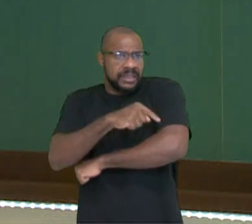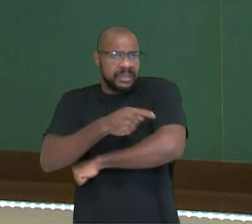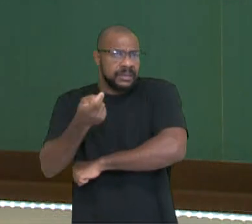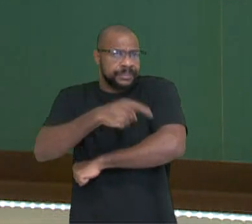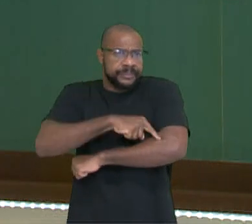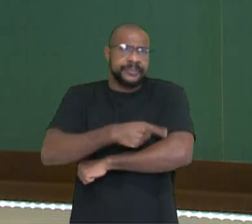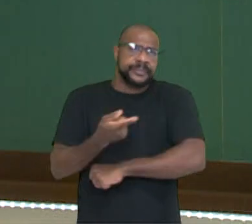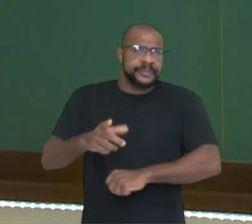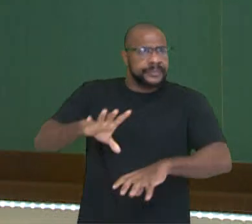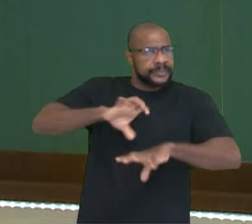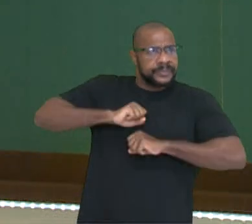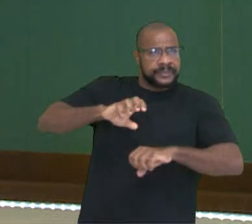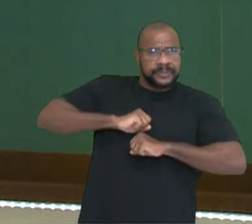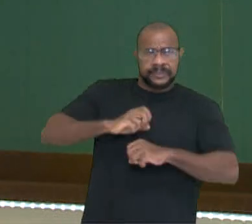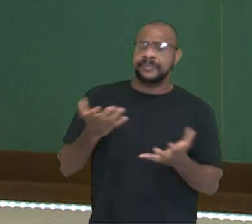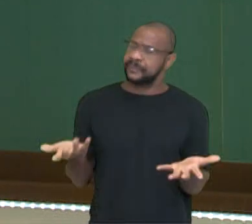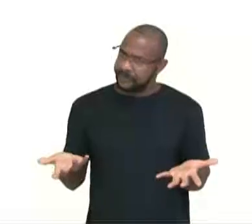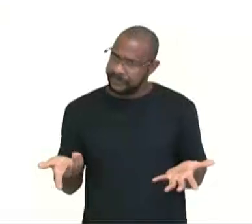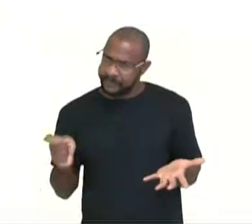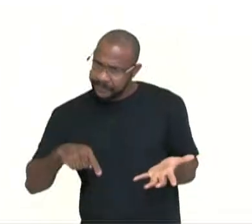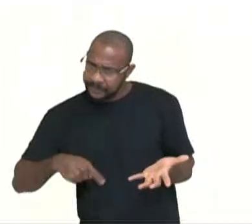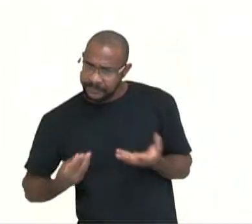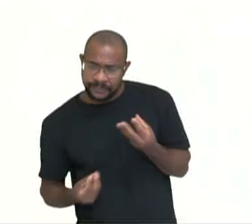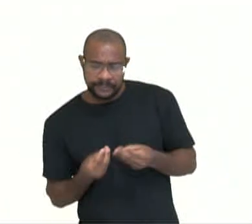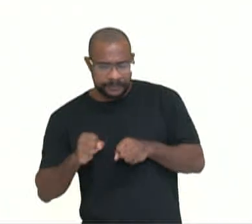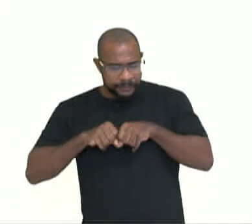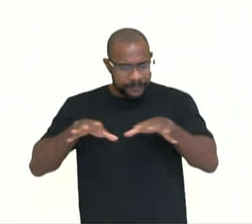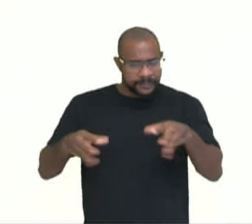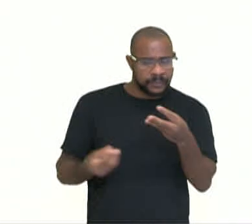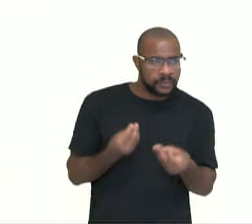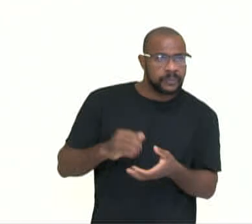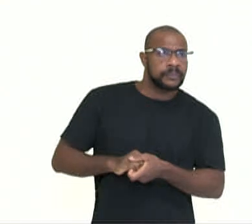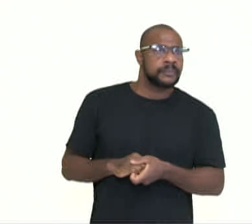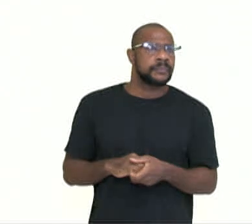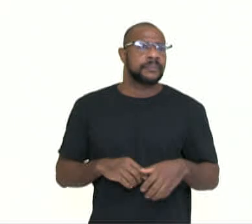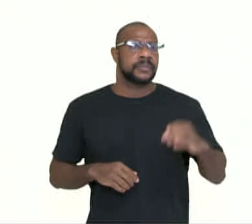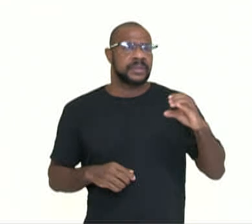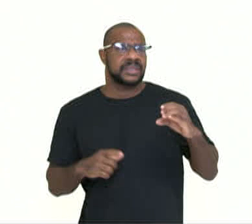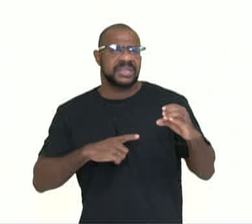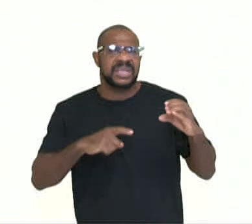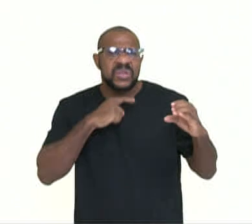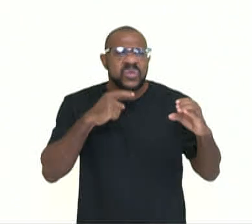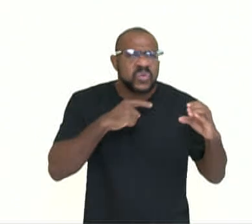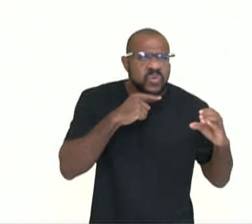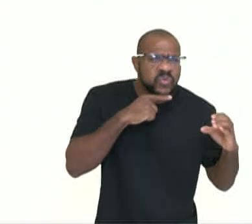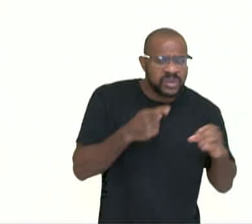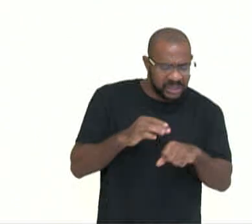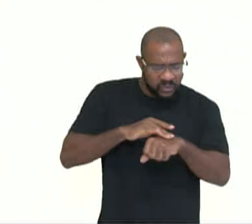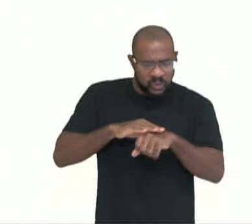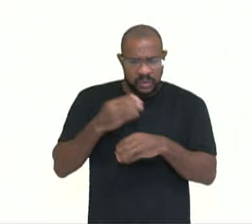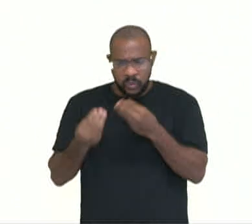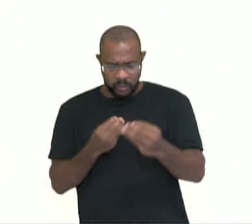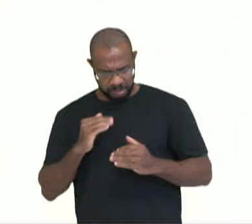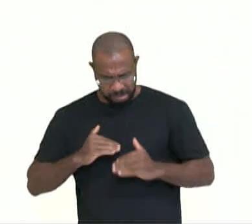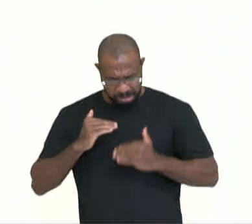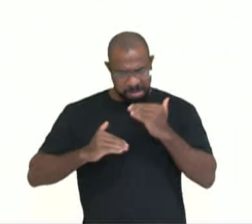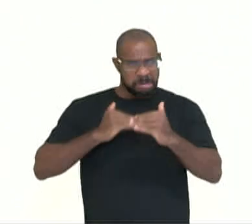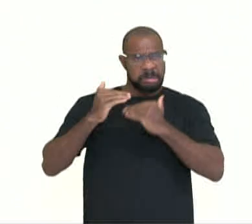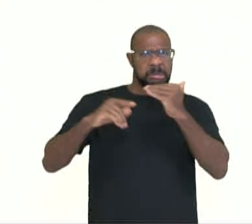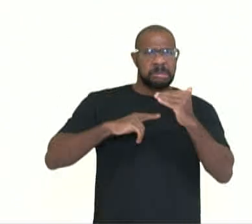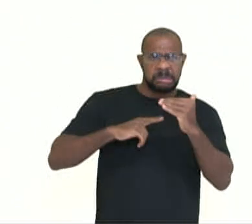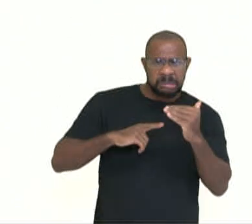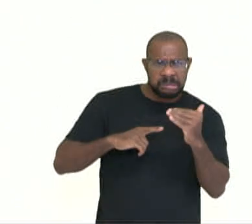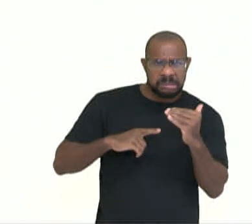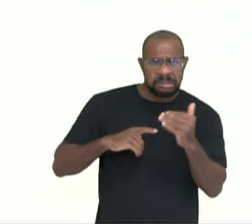transmissores sim, né? Então não há dúvida sobre isso. Letra C. Há dúvidas na forma como essa doença se desenvolve? E